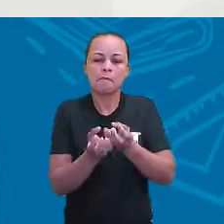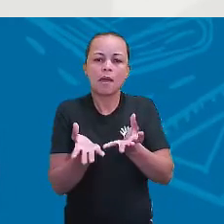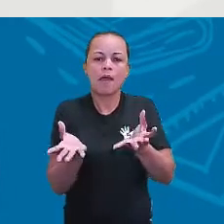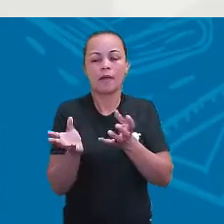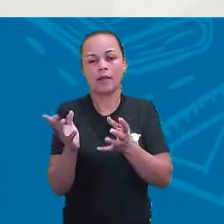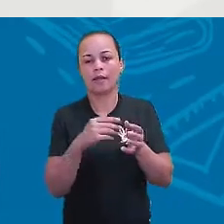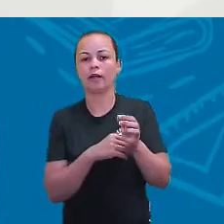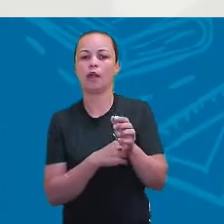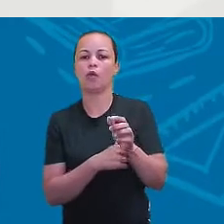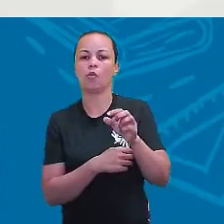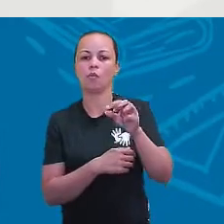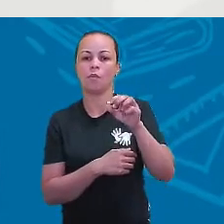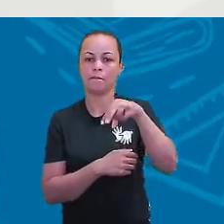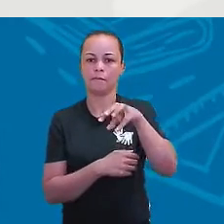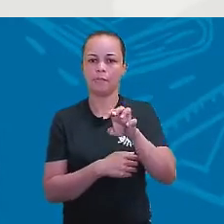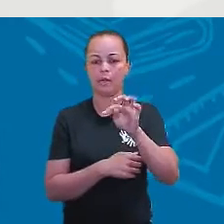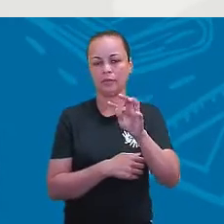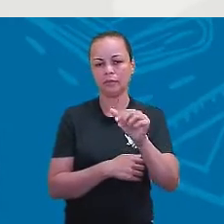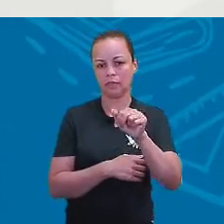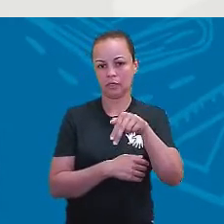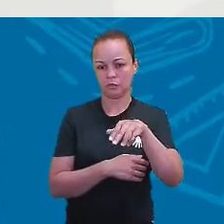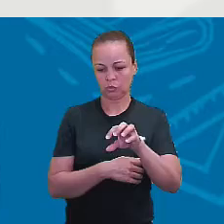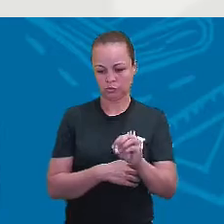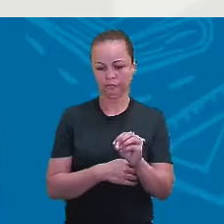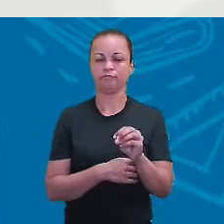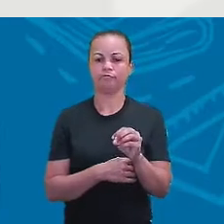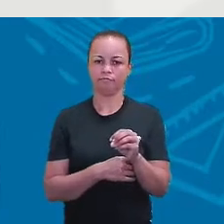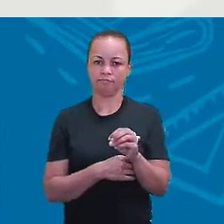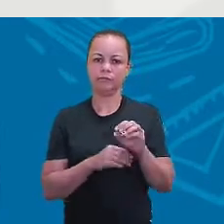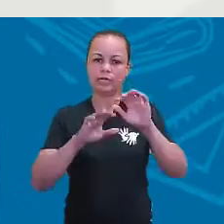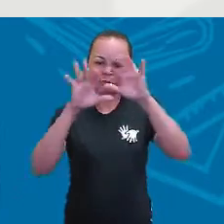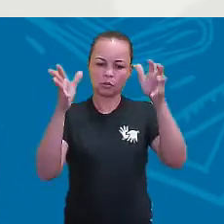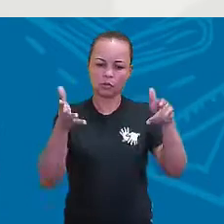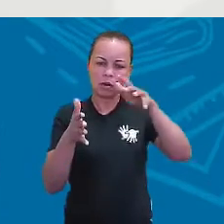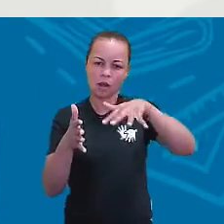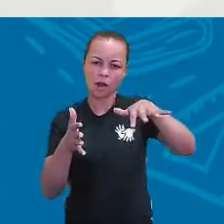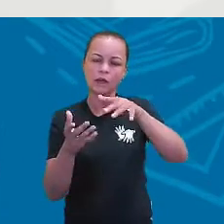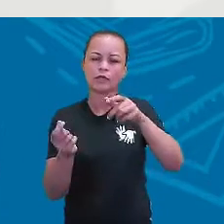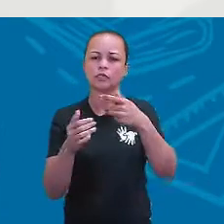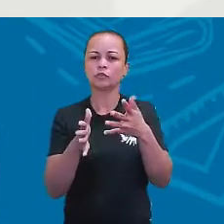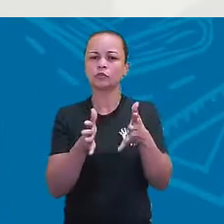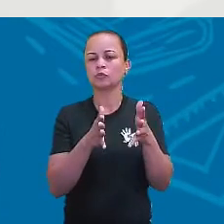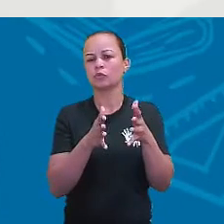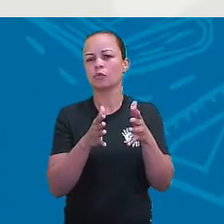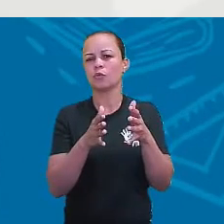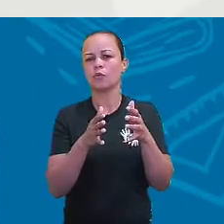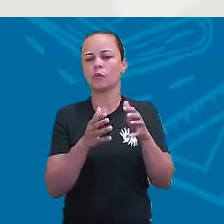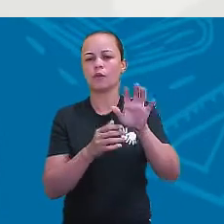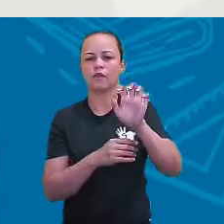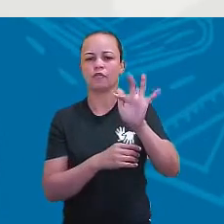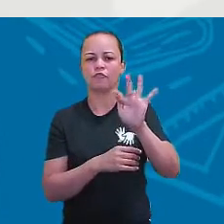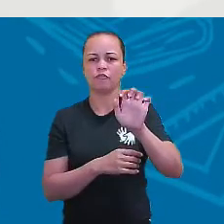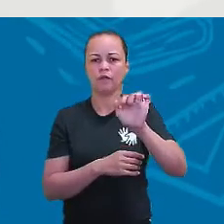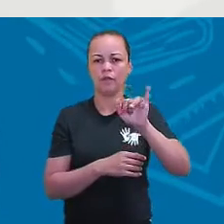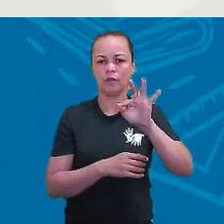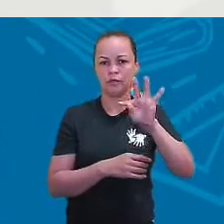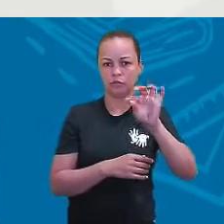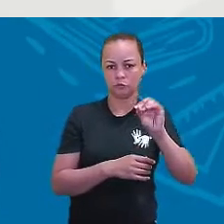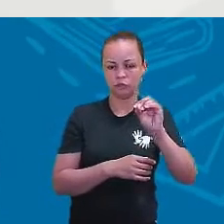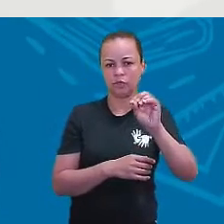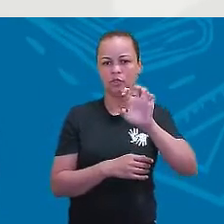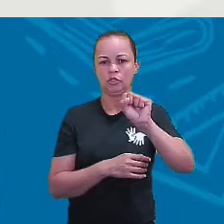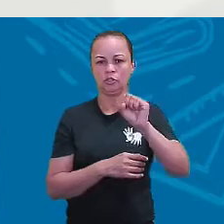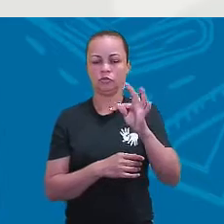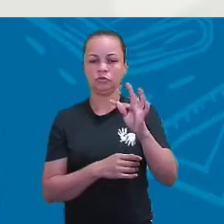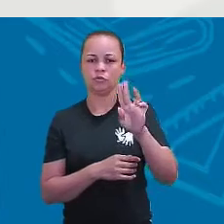é 21 vezes muito mais potencializador do efeito estufa, né? Do aquecimento global,